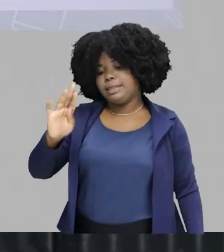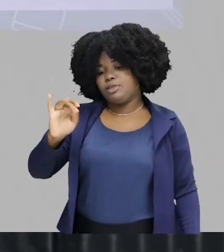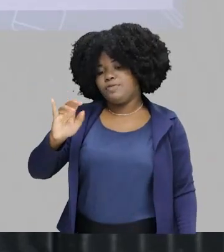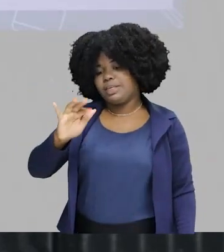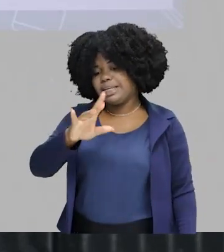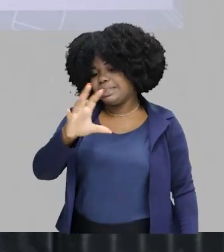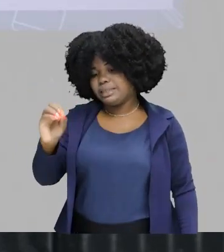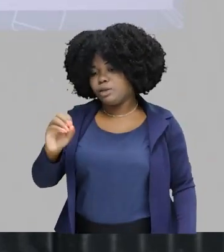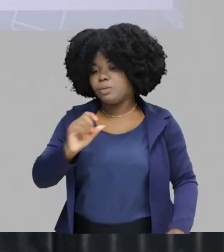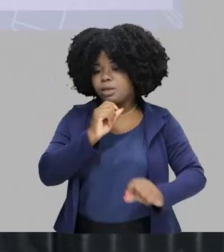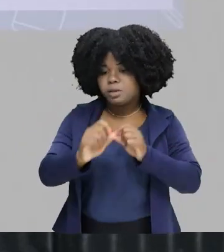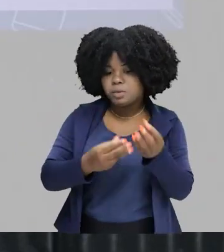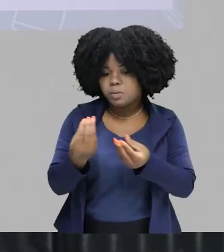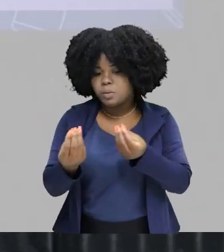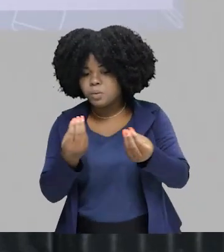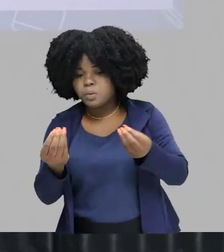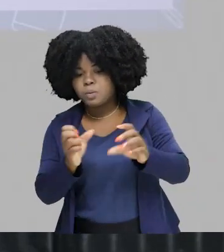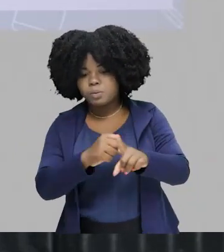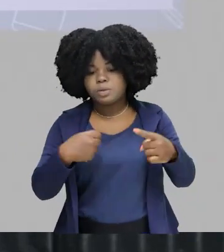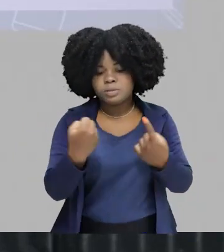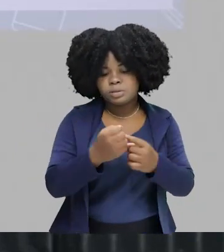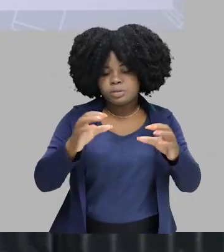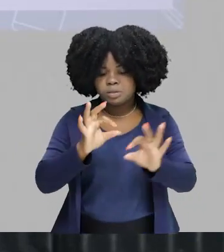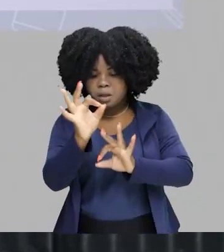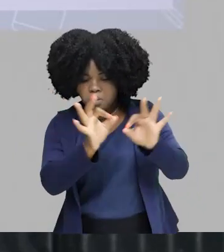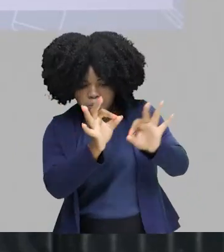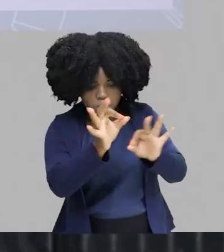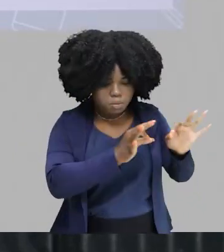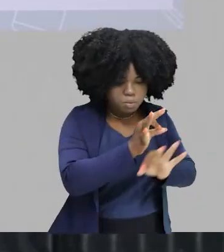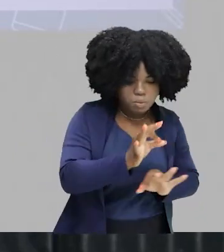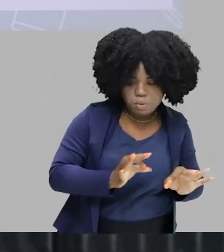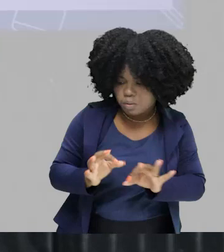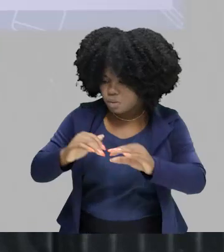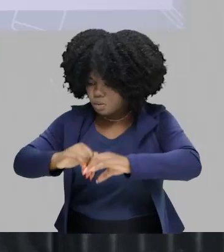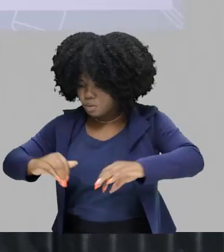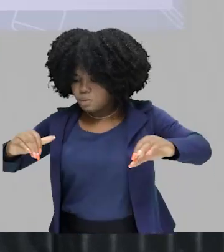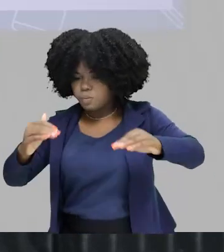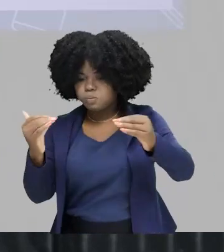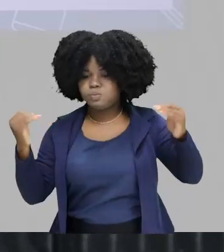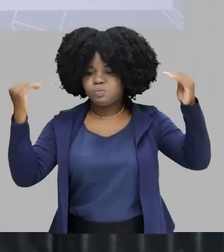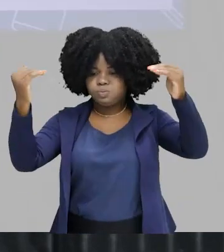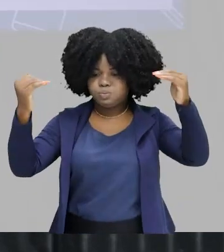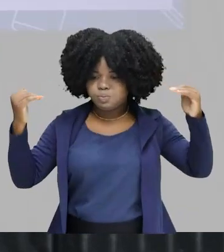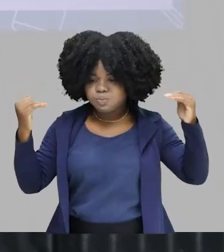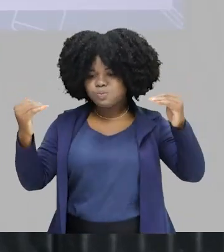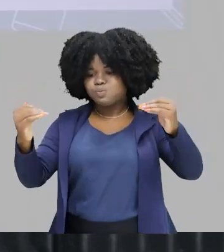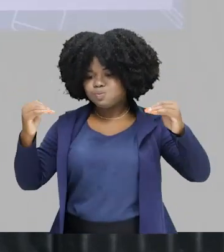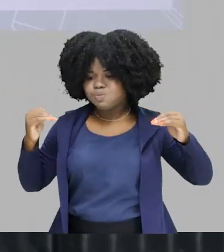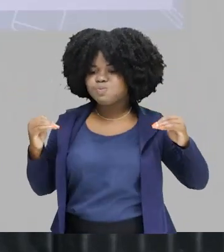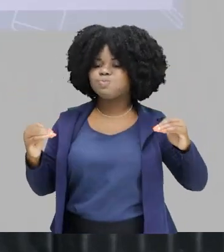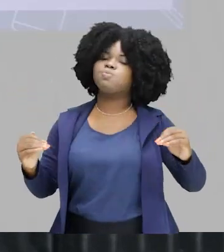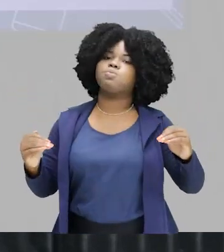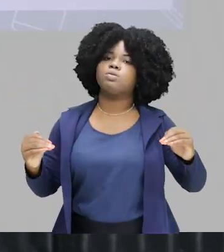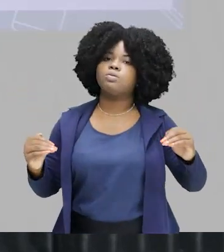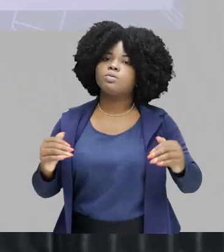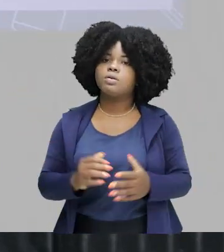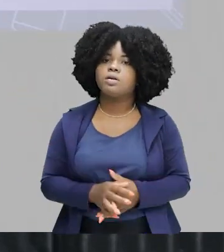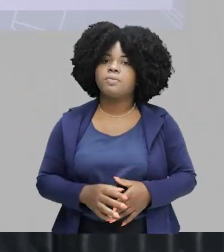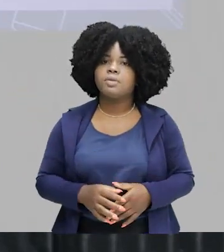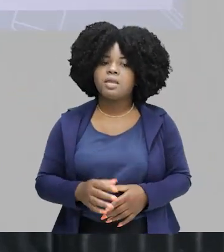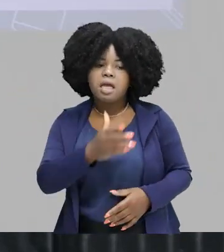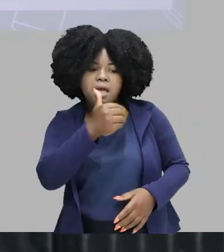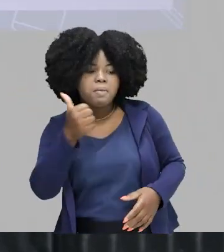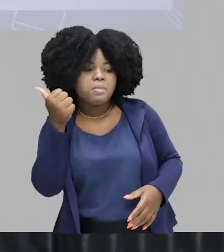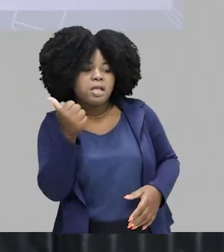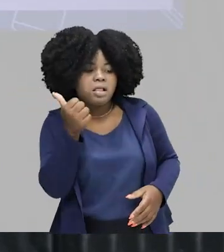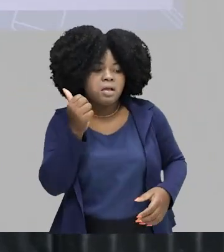social é a maneira pela qual a sociedade está dividida ou fragmentada em estratos, em camadas.